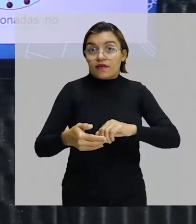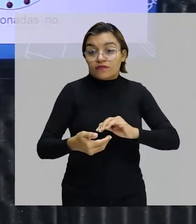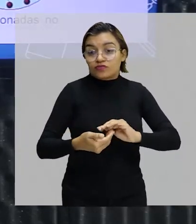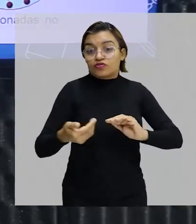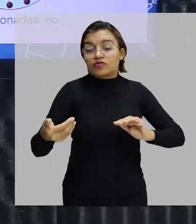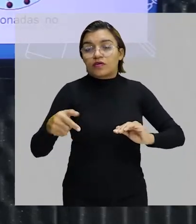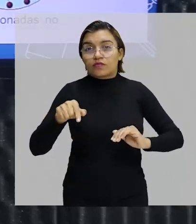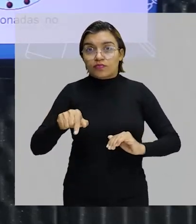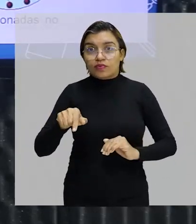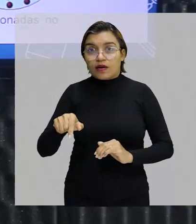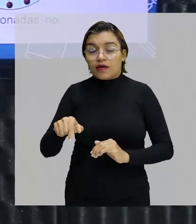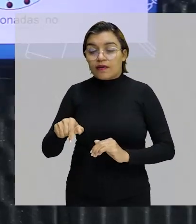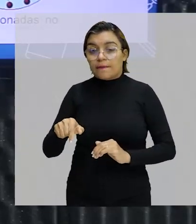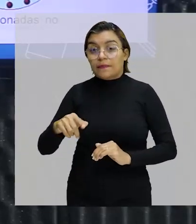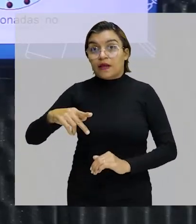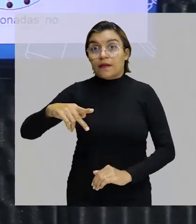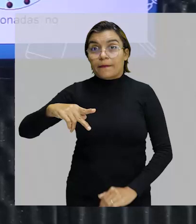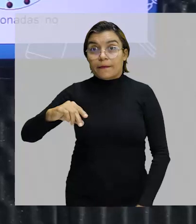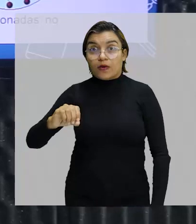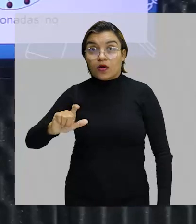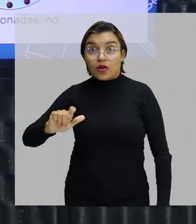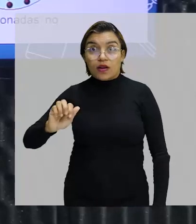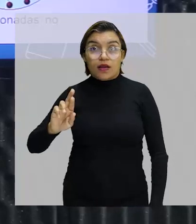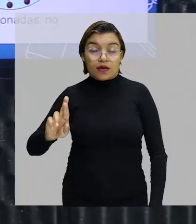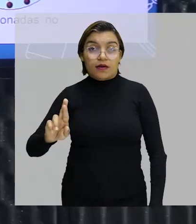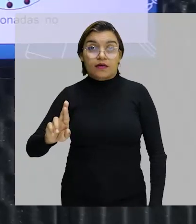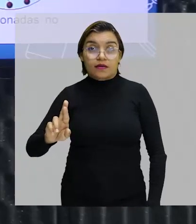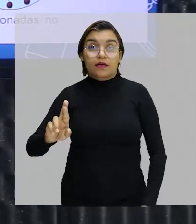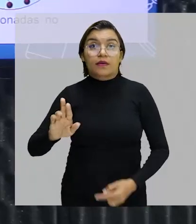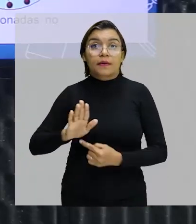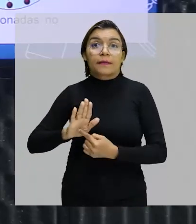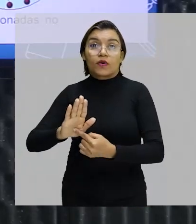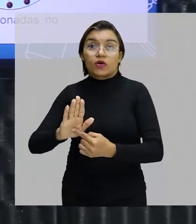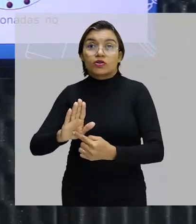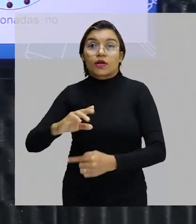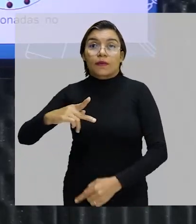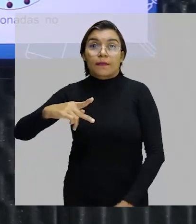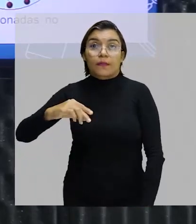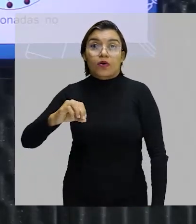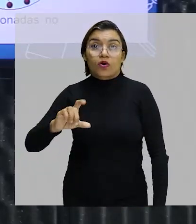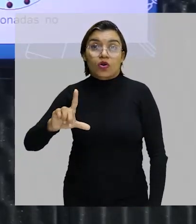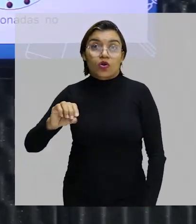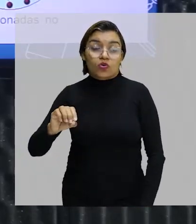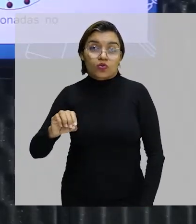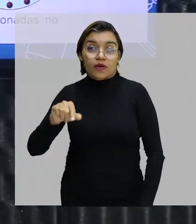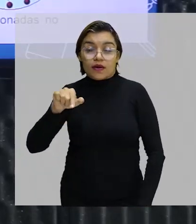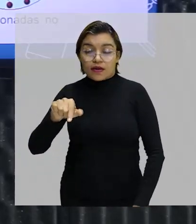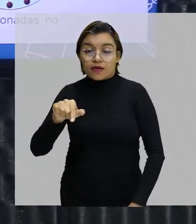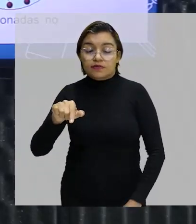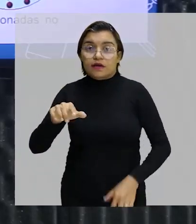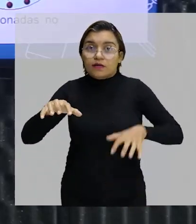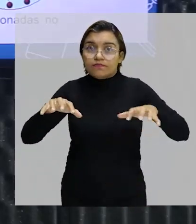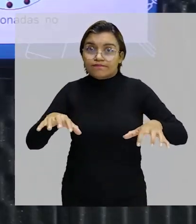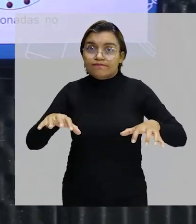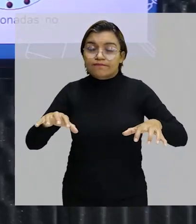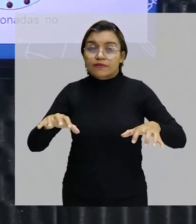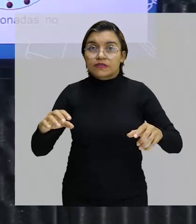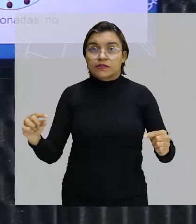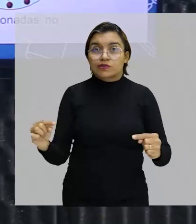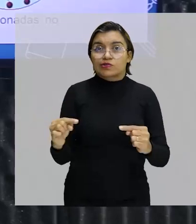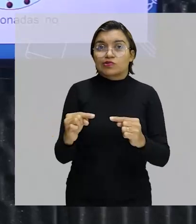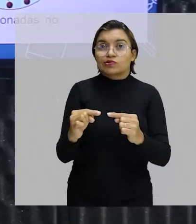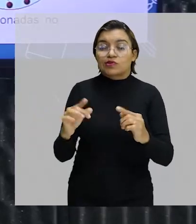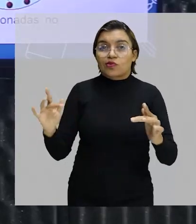a região polar, que vão apresentar os polos. E essa região vai se conectar com a água, porque a